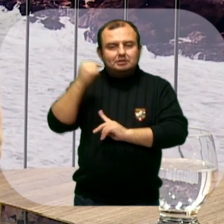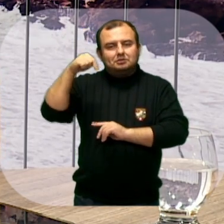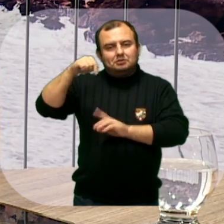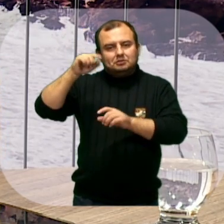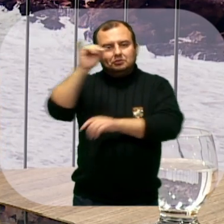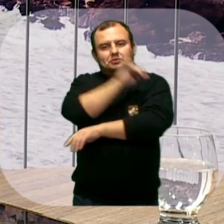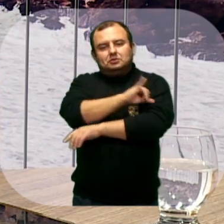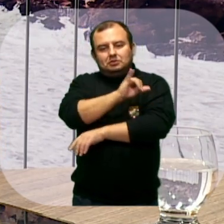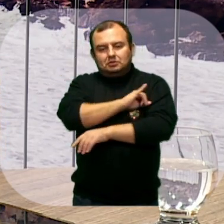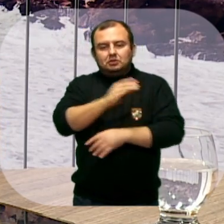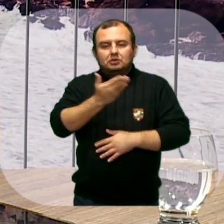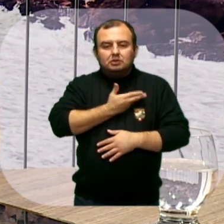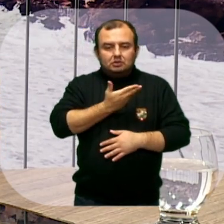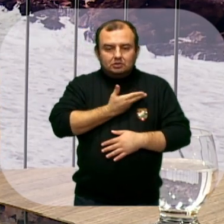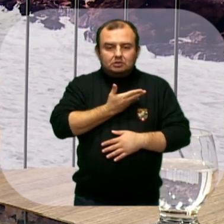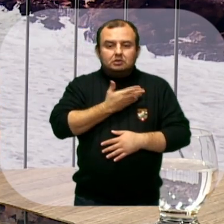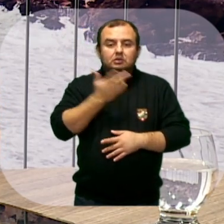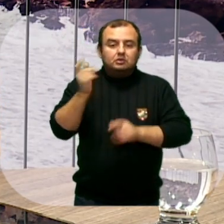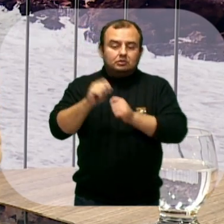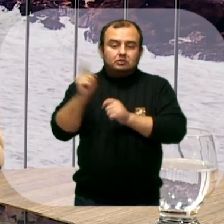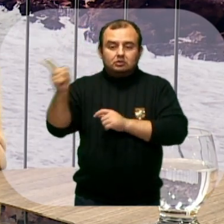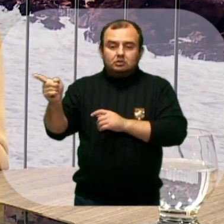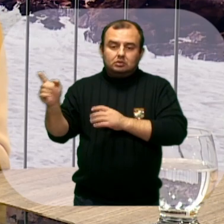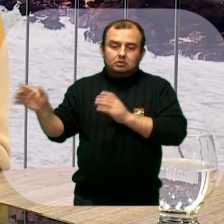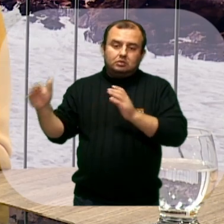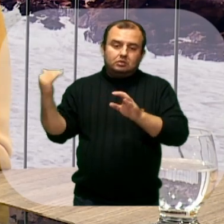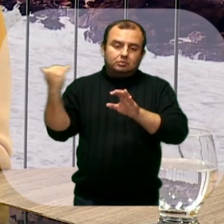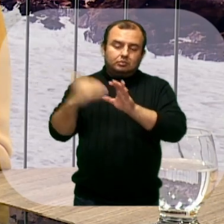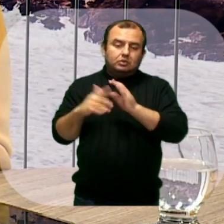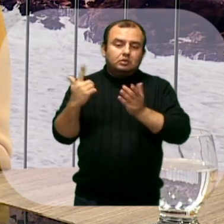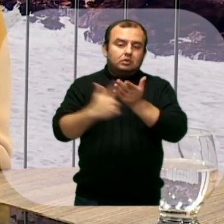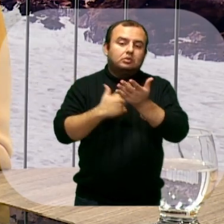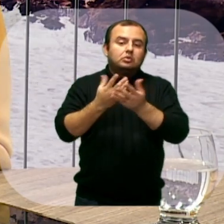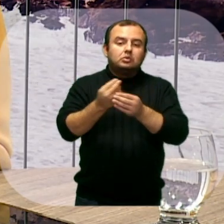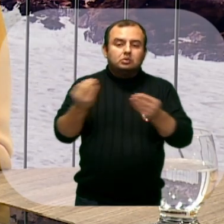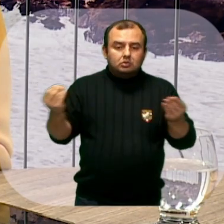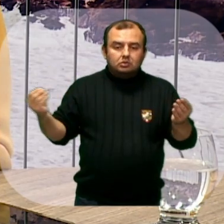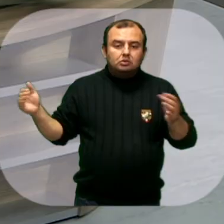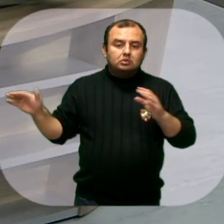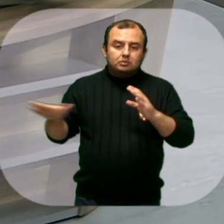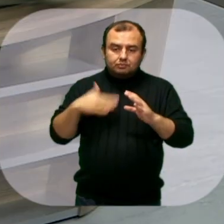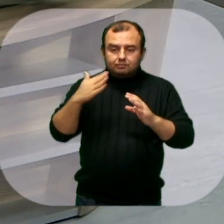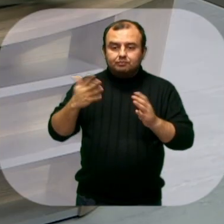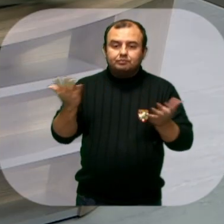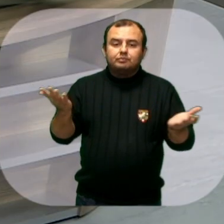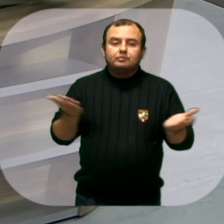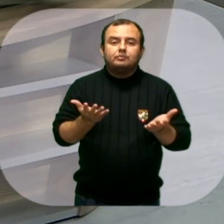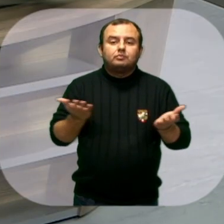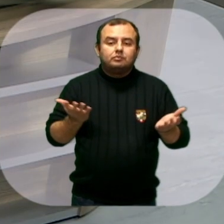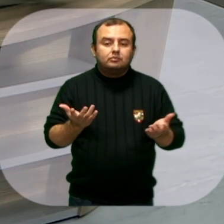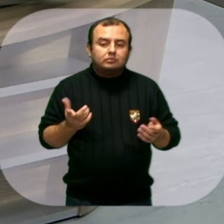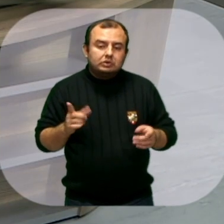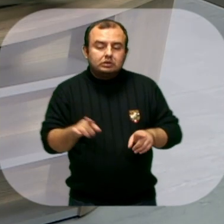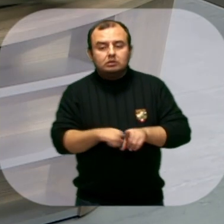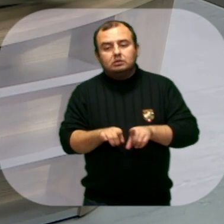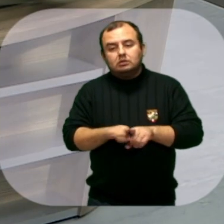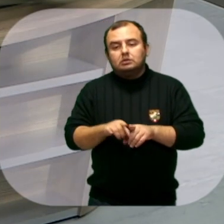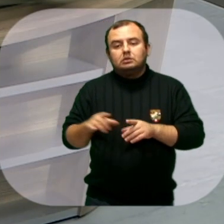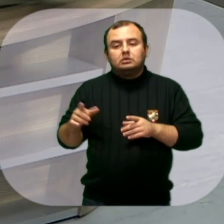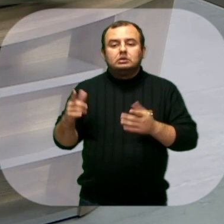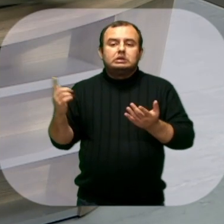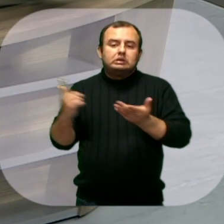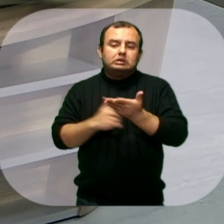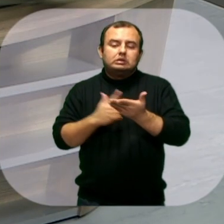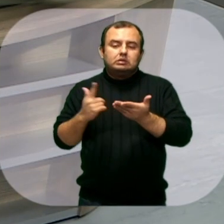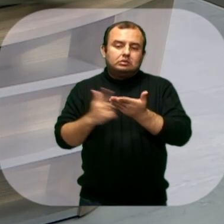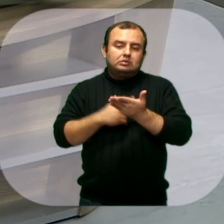esses amigos que lá fiz mandassem muitos livros também. Então, de alguma maneira, a gente está recebendo livros